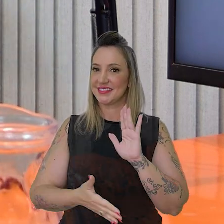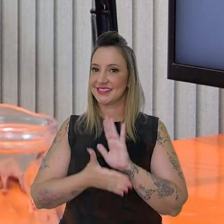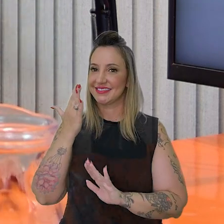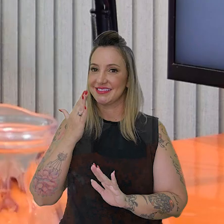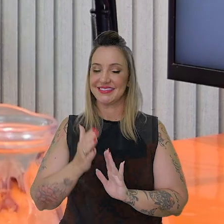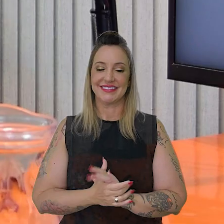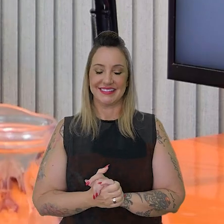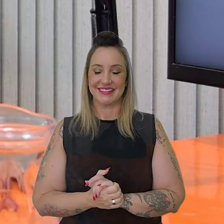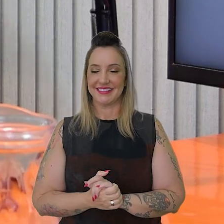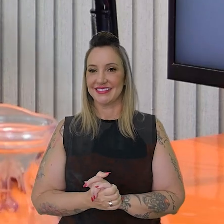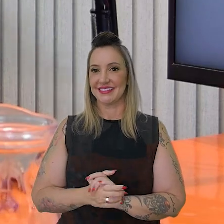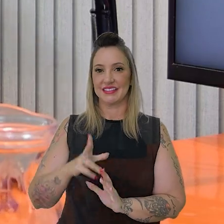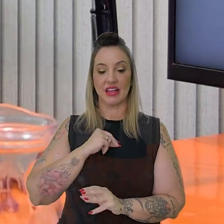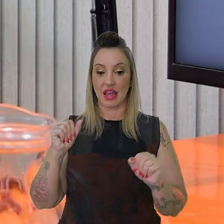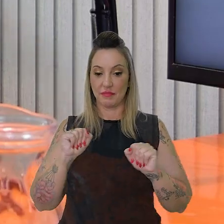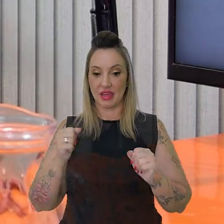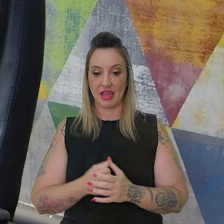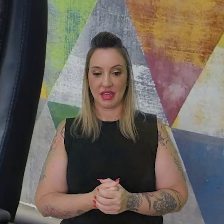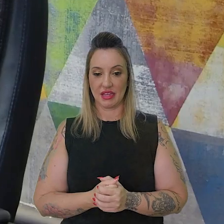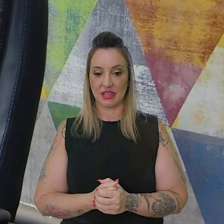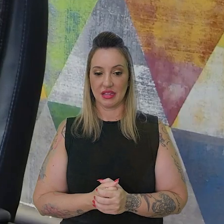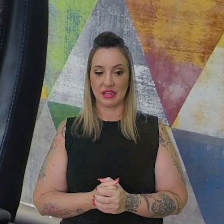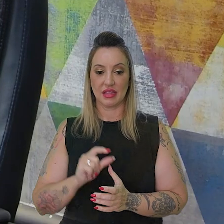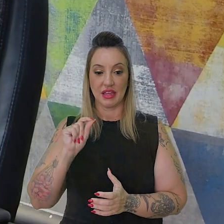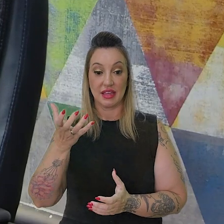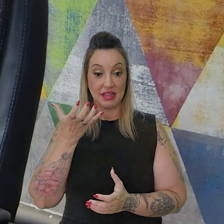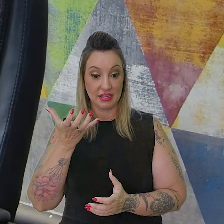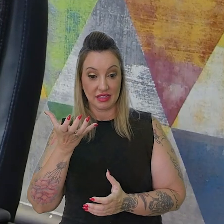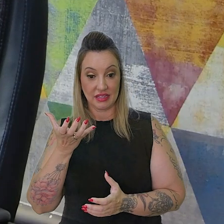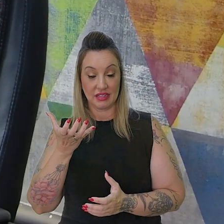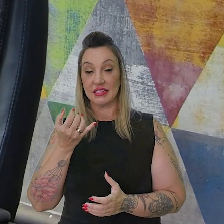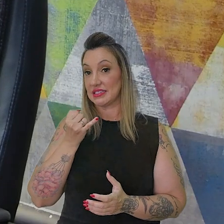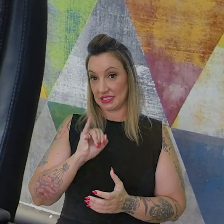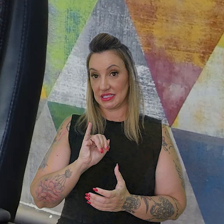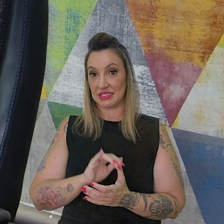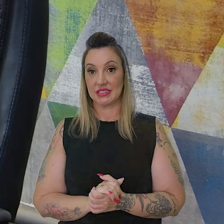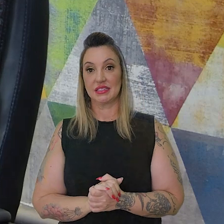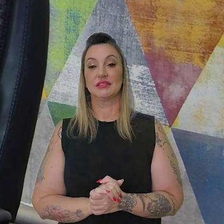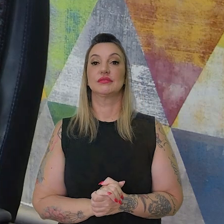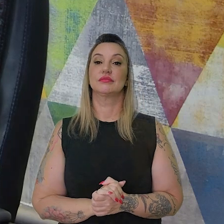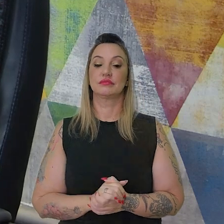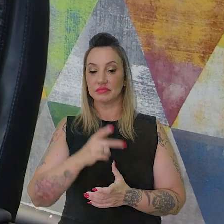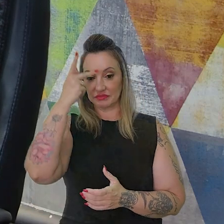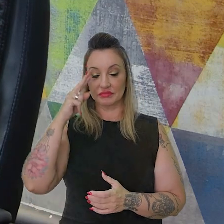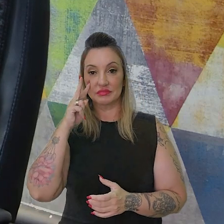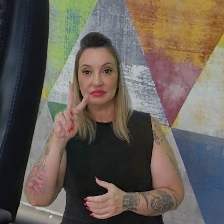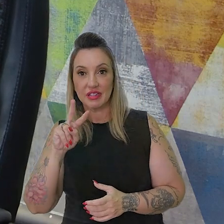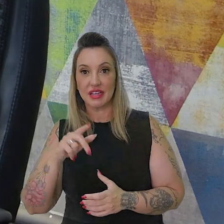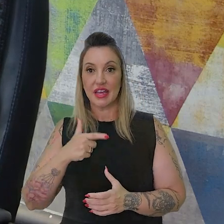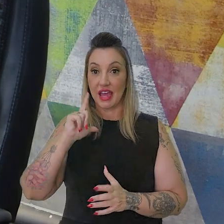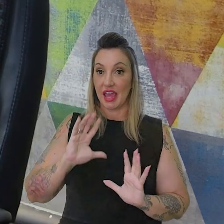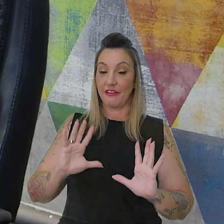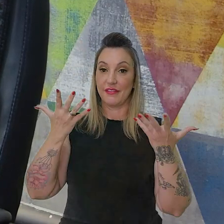vai fugir nossa amei então assim para quem quiser caso o pessoal